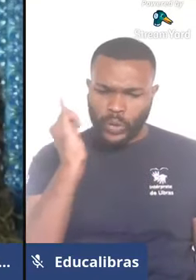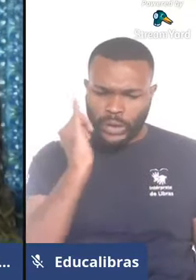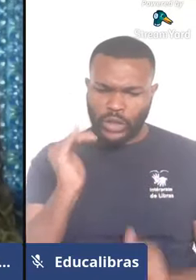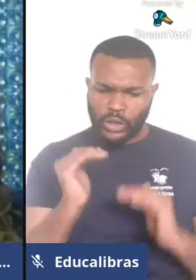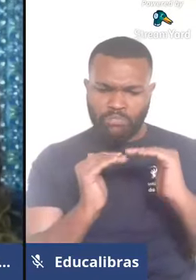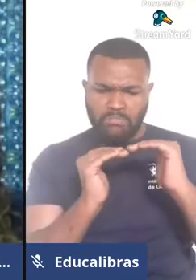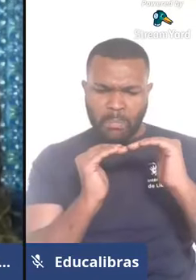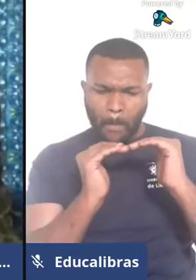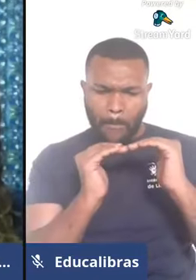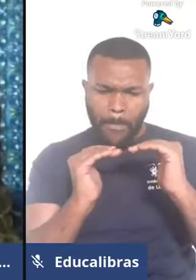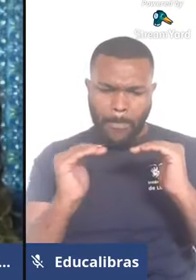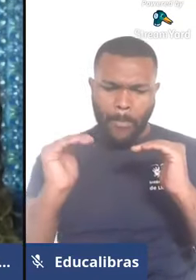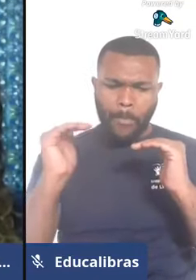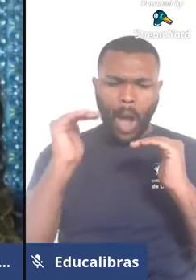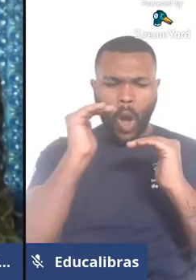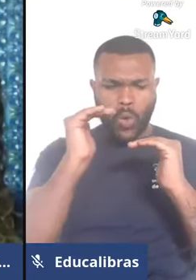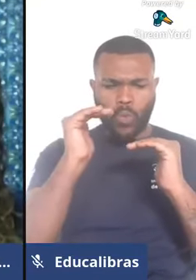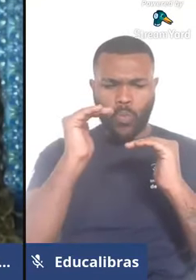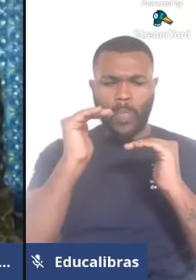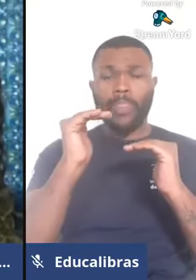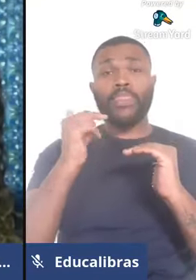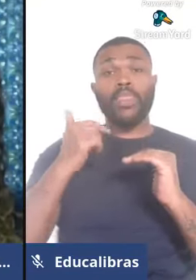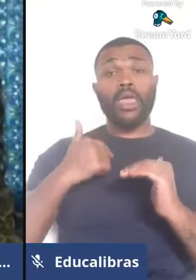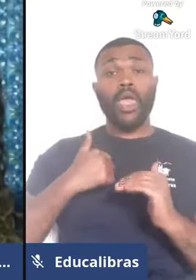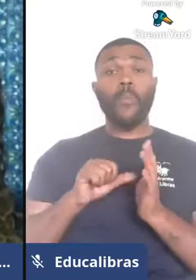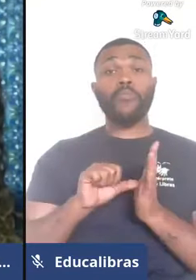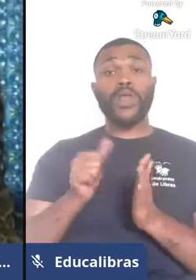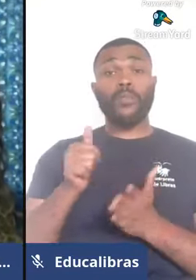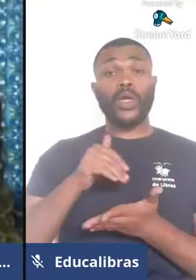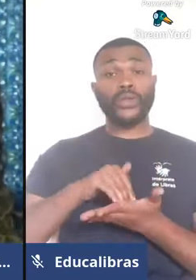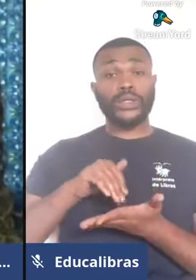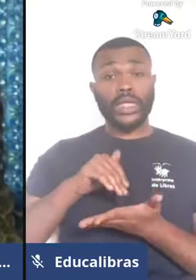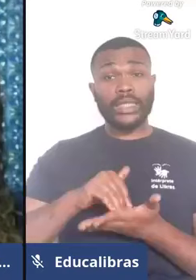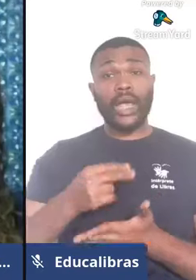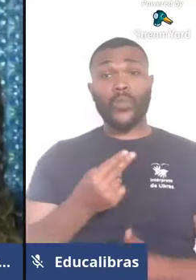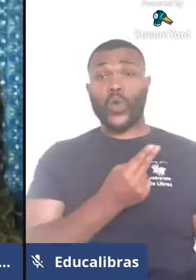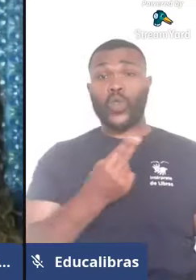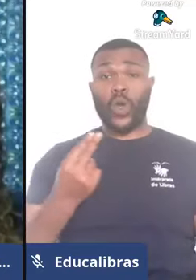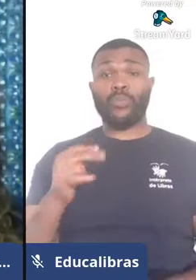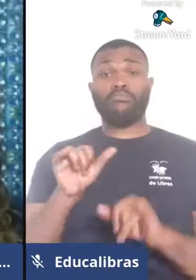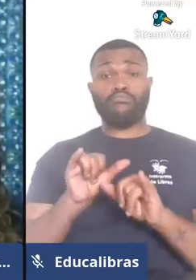Ou seja, eu fui o primeiro secretário a ser anunciado,